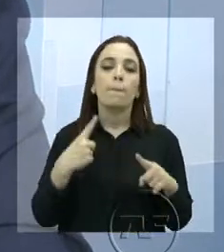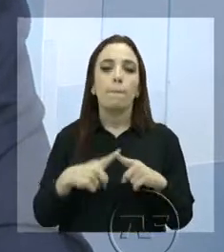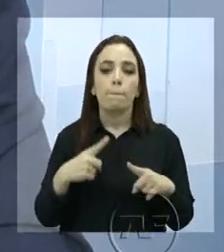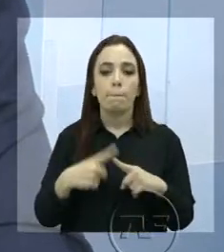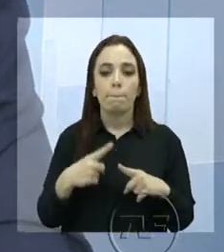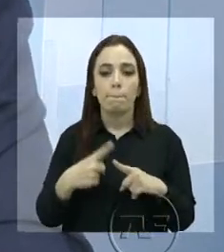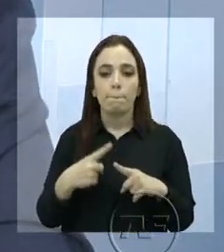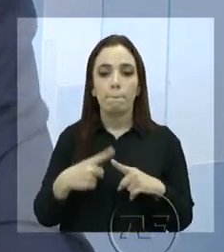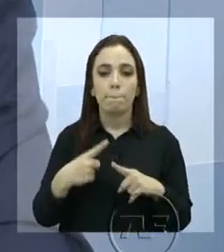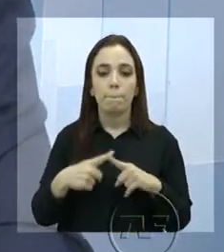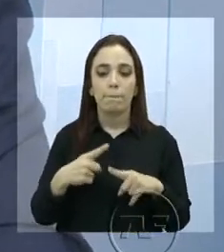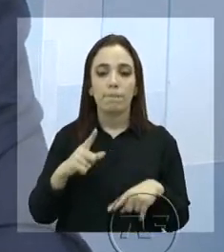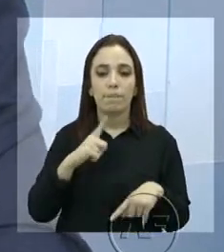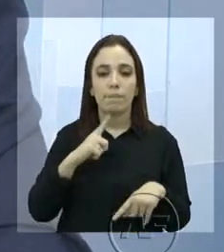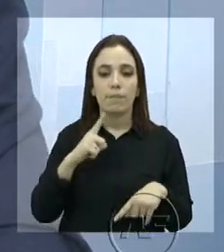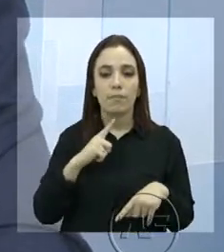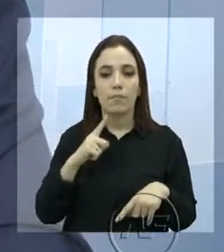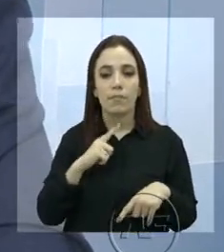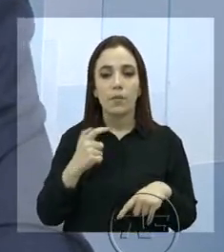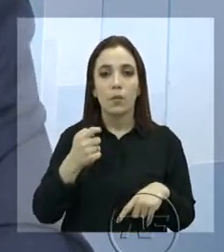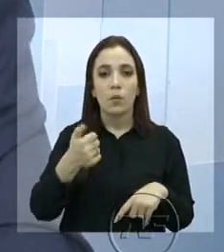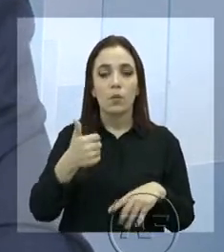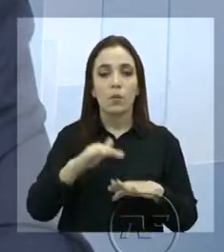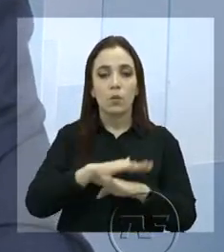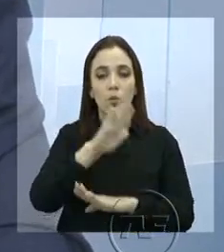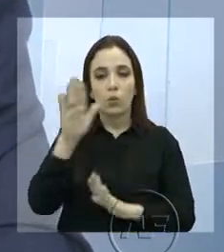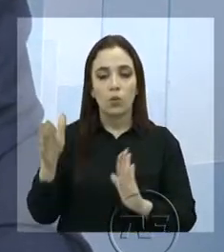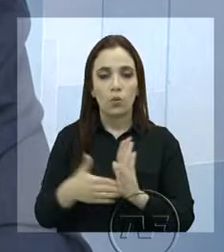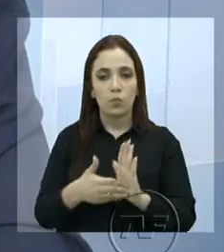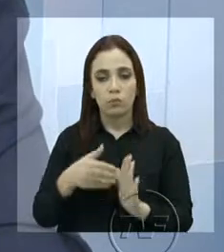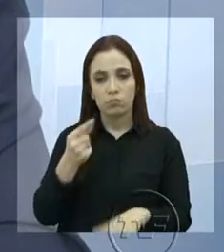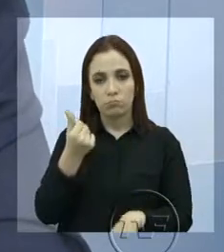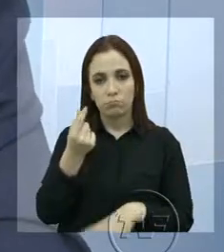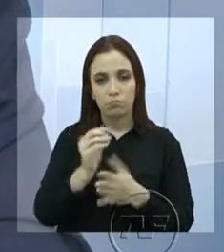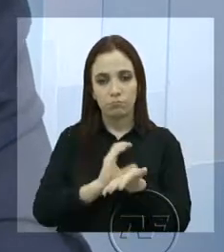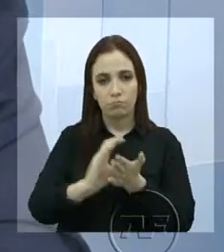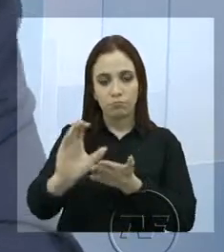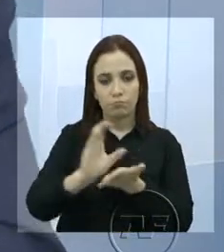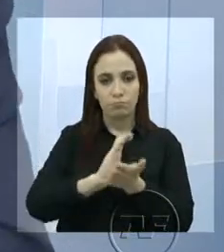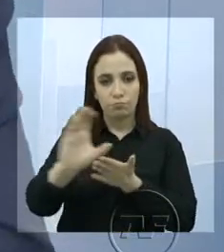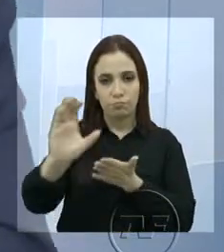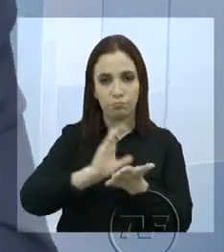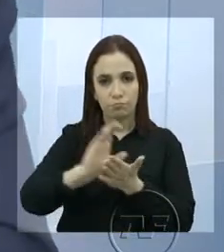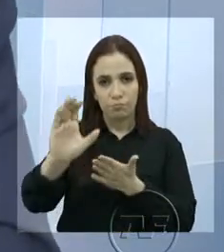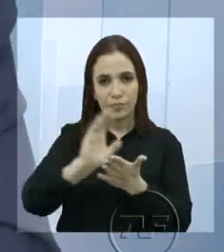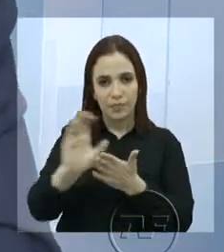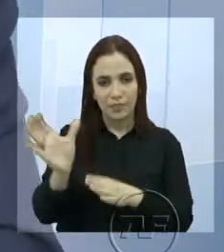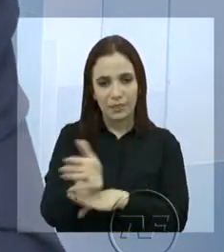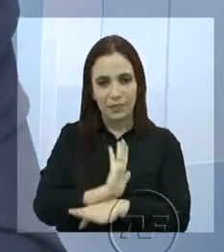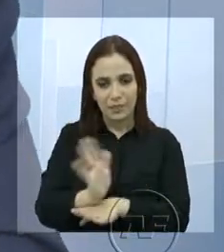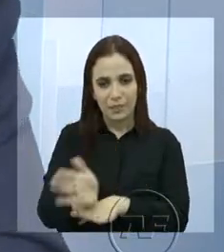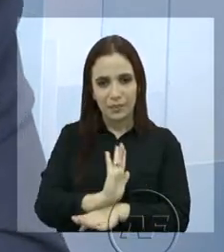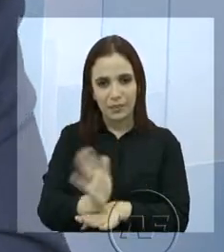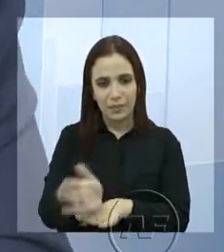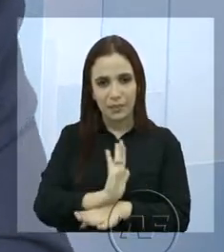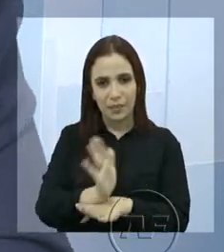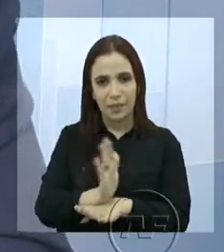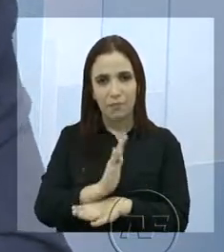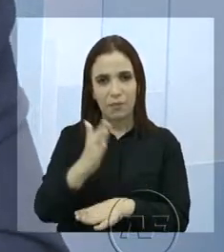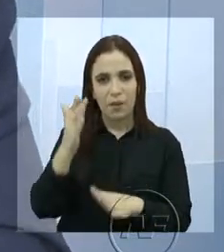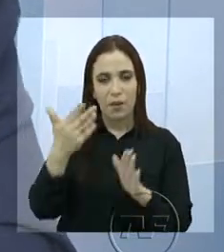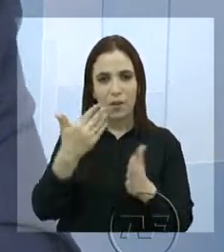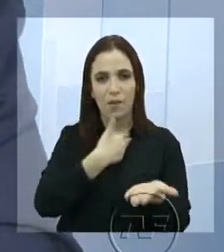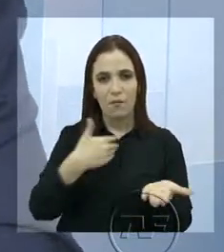um risco de todos os recursos investidos no audiovisual através das leis